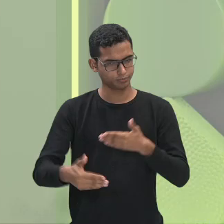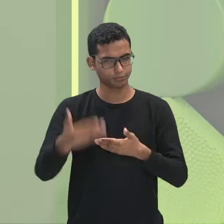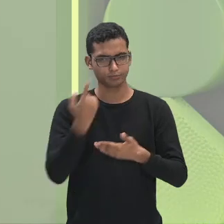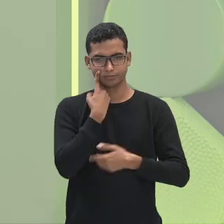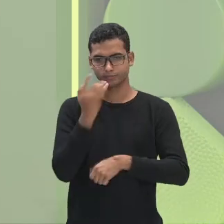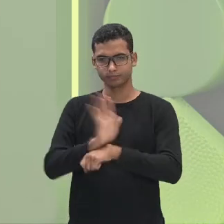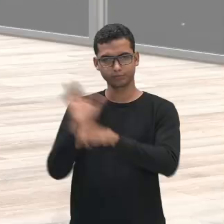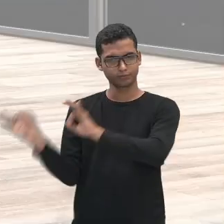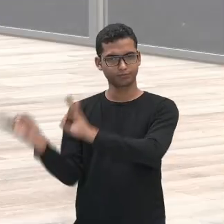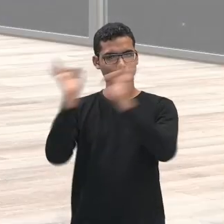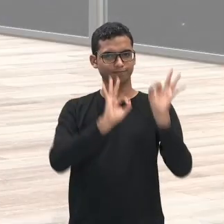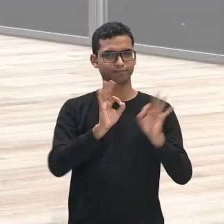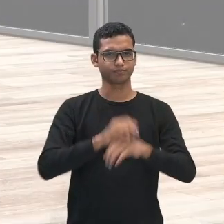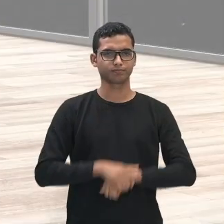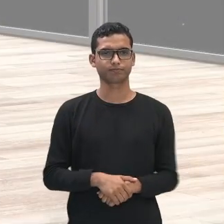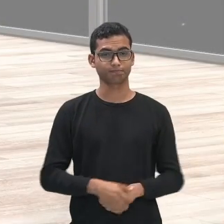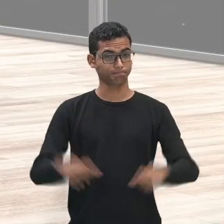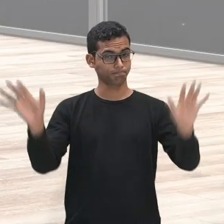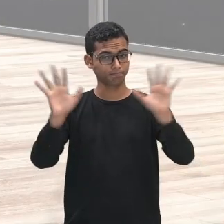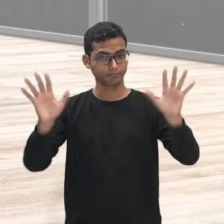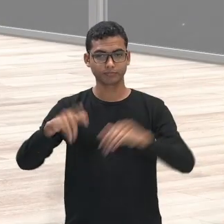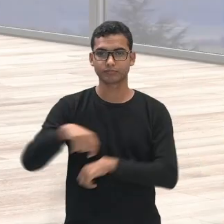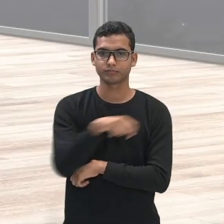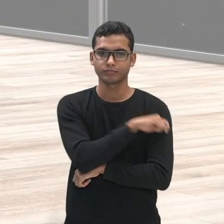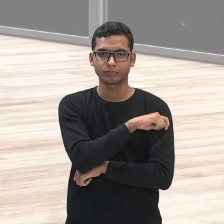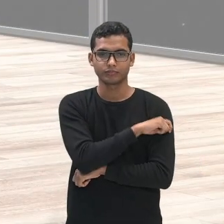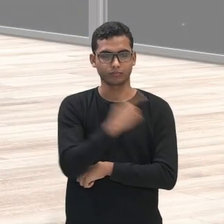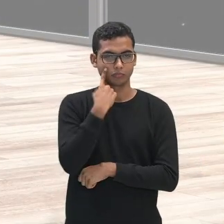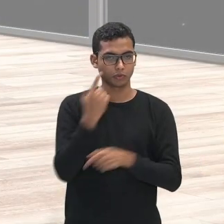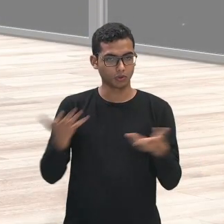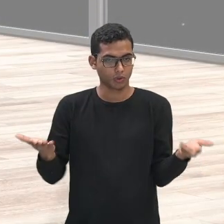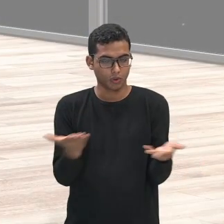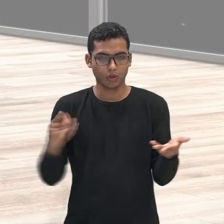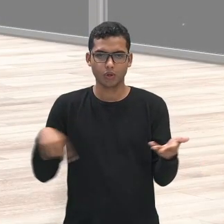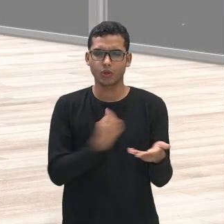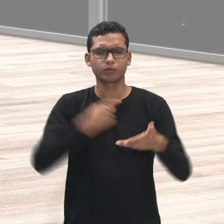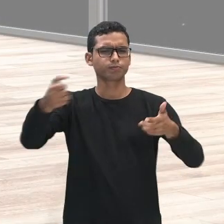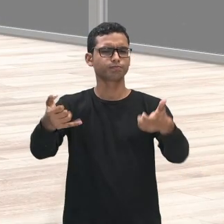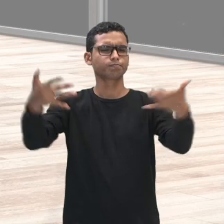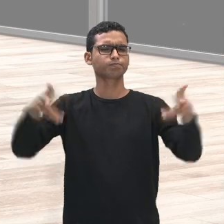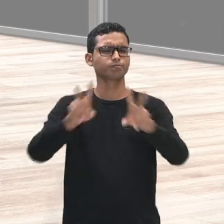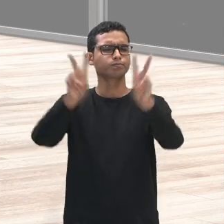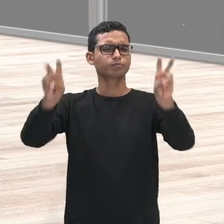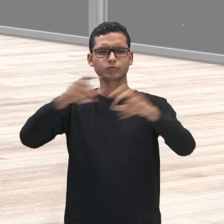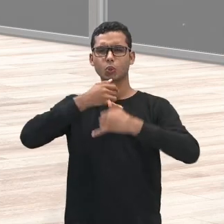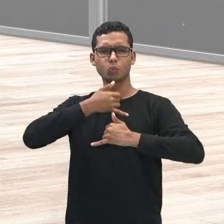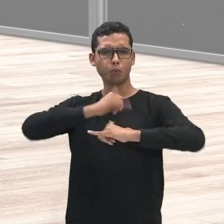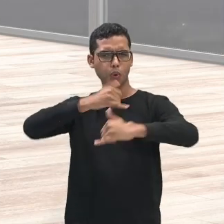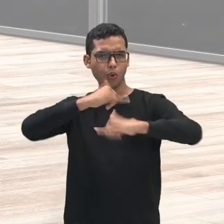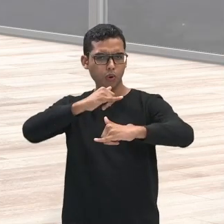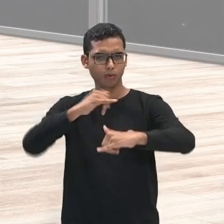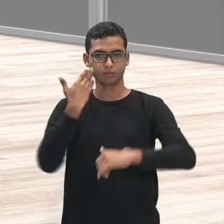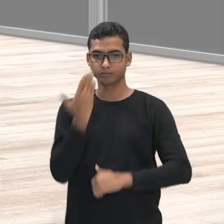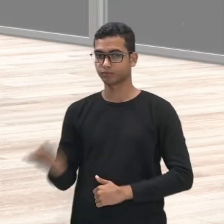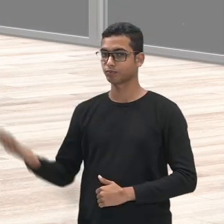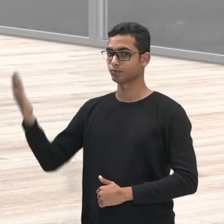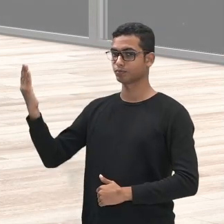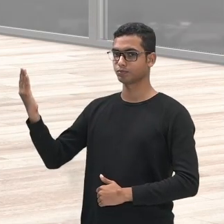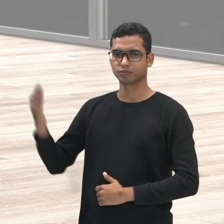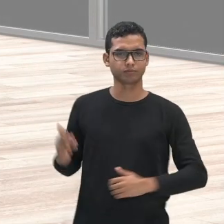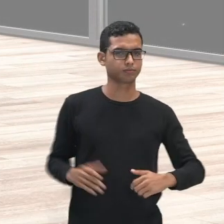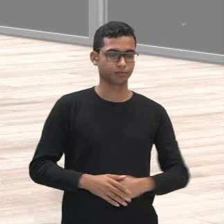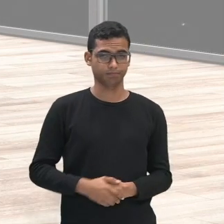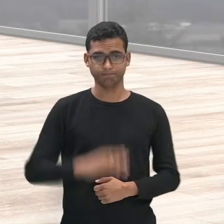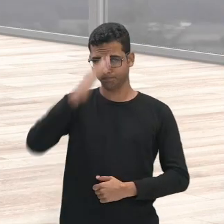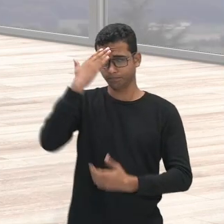vídeo. Olá, pessoal! Hoje estamos falando sobre a eletricidade. E